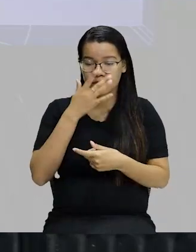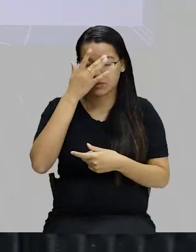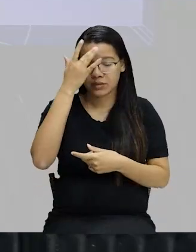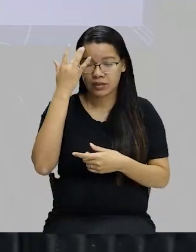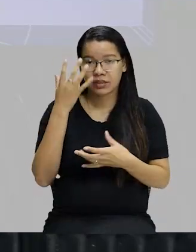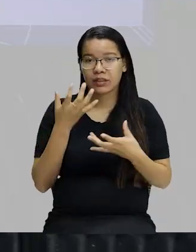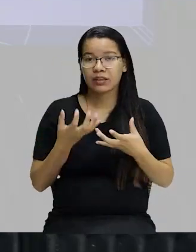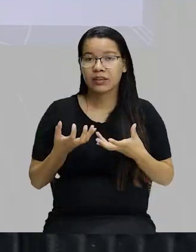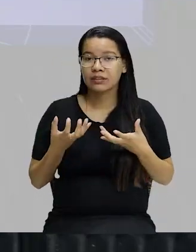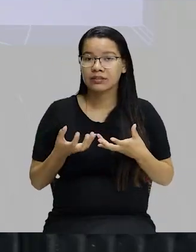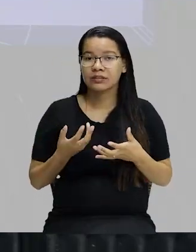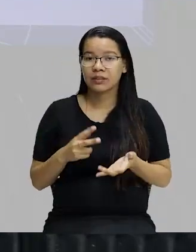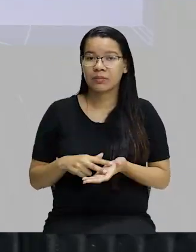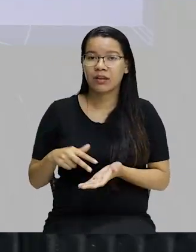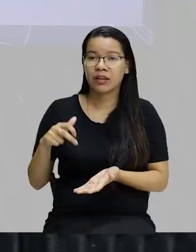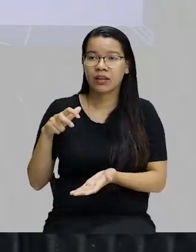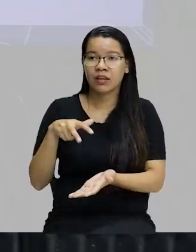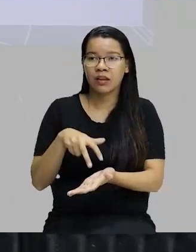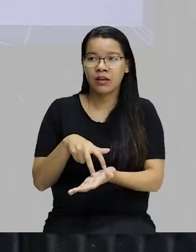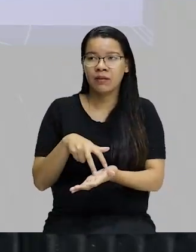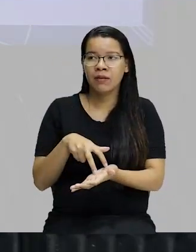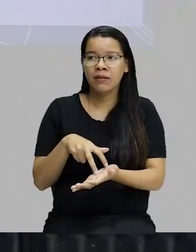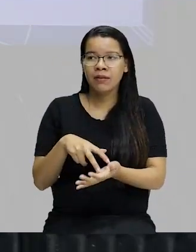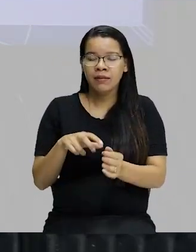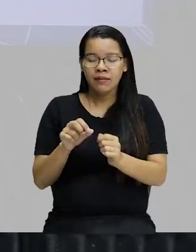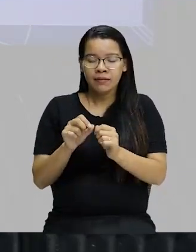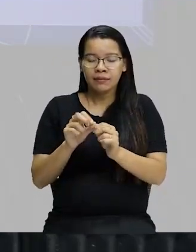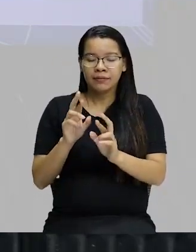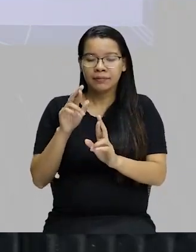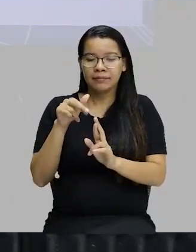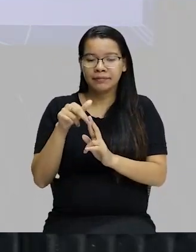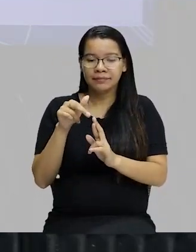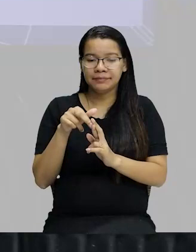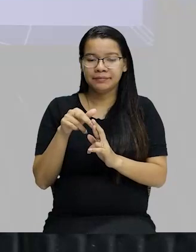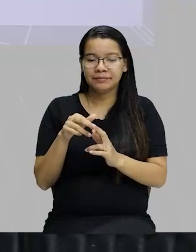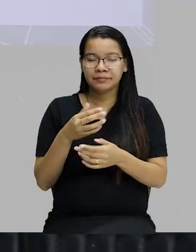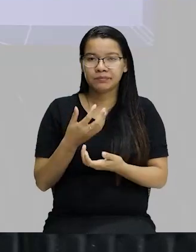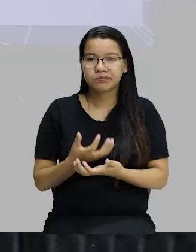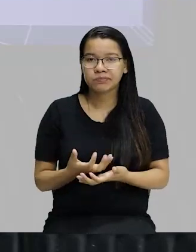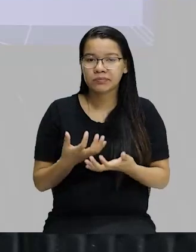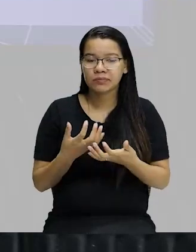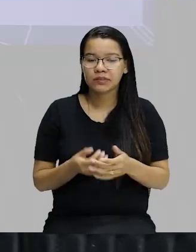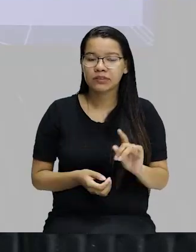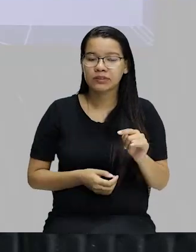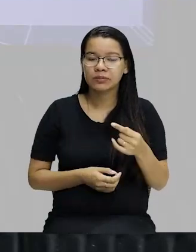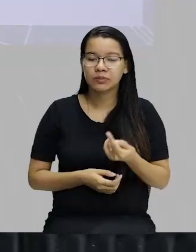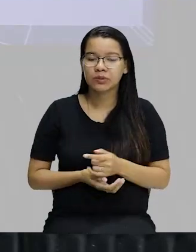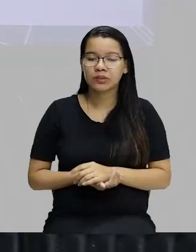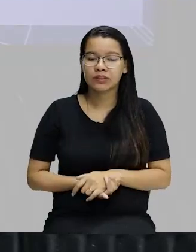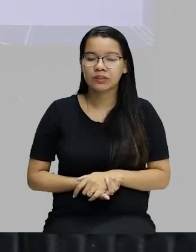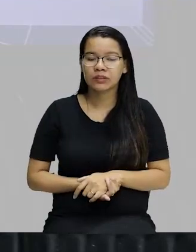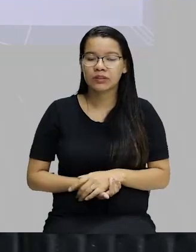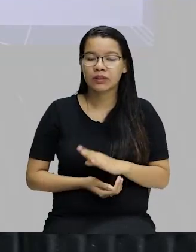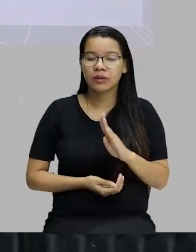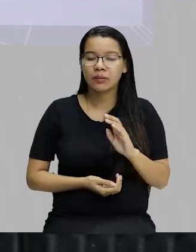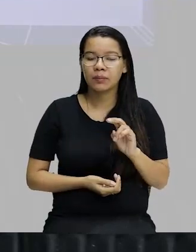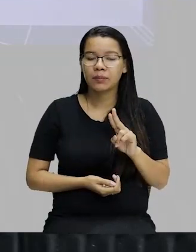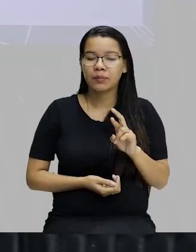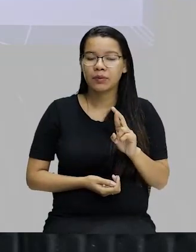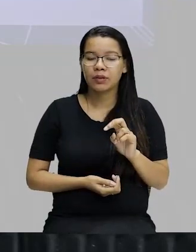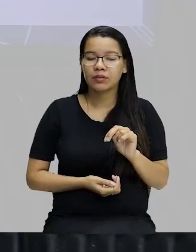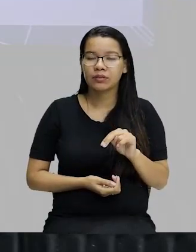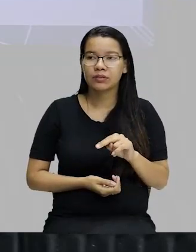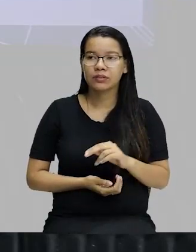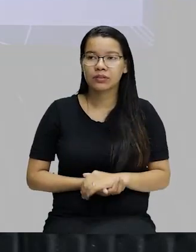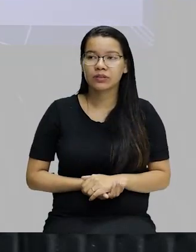Ela quer medir o peso. Então, weight faz referência ao peso. E aí, depois eu tenho a palavra burn. Burn